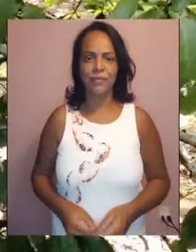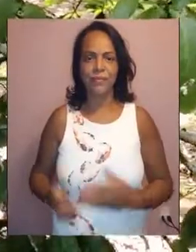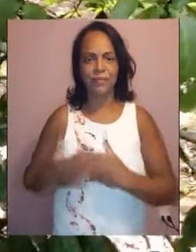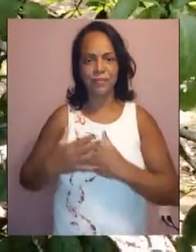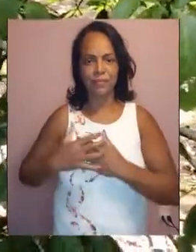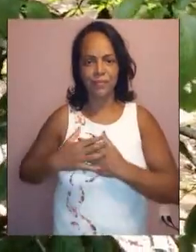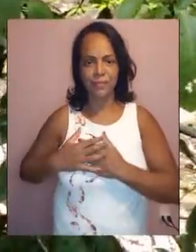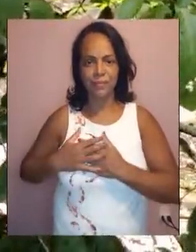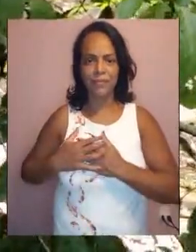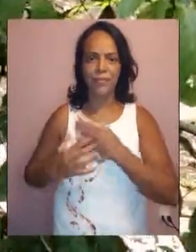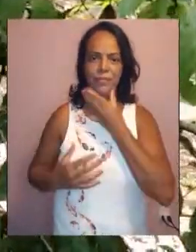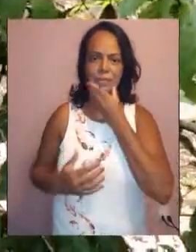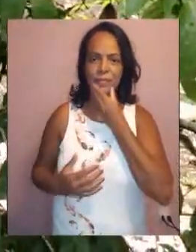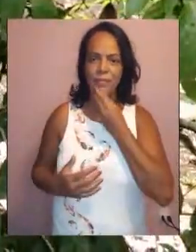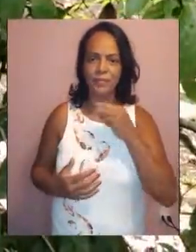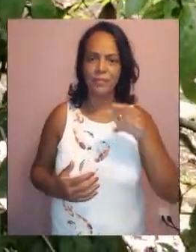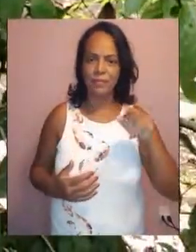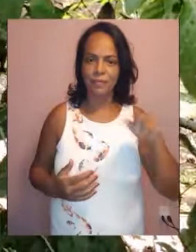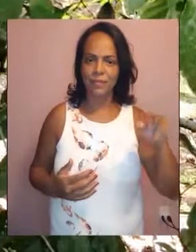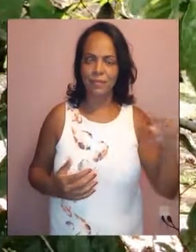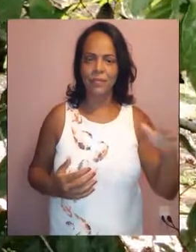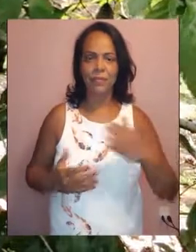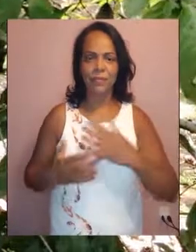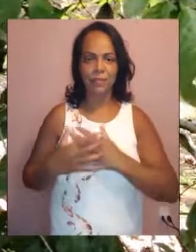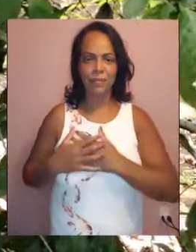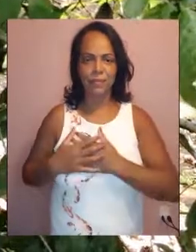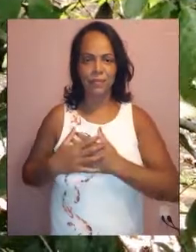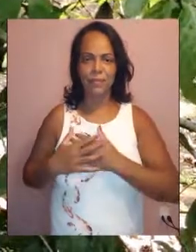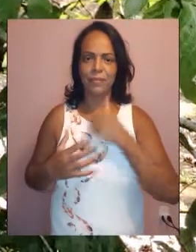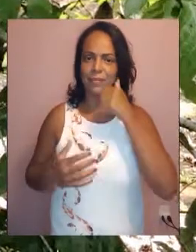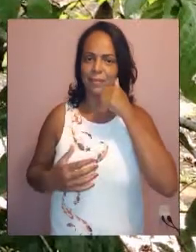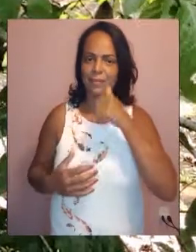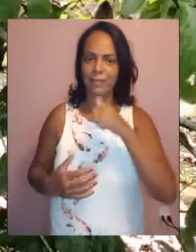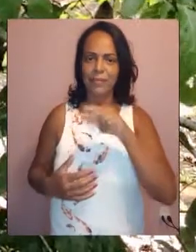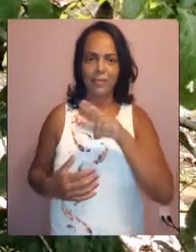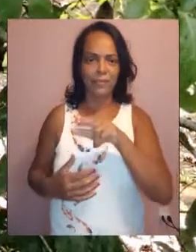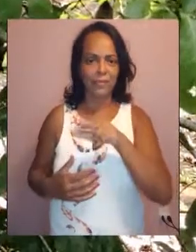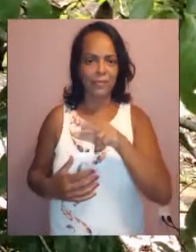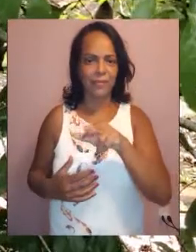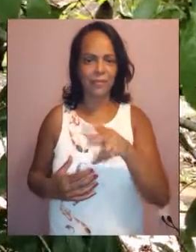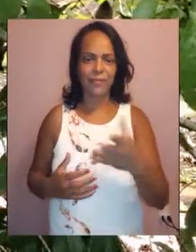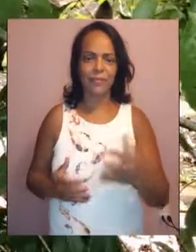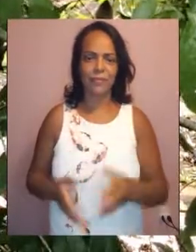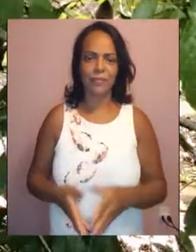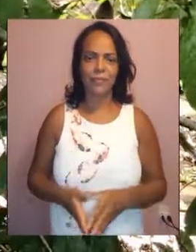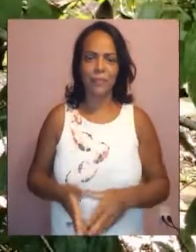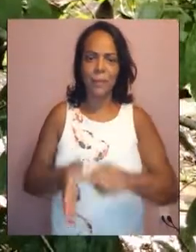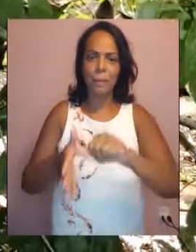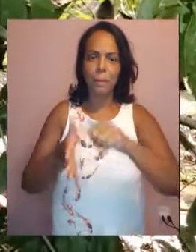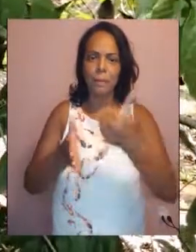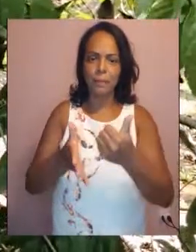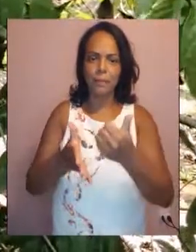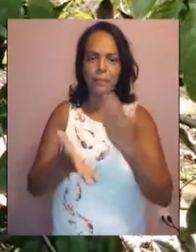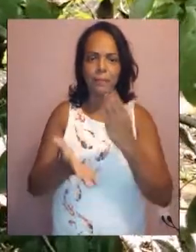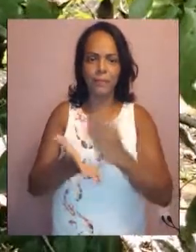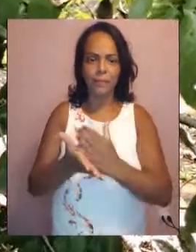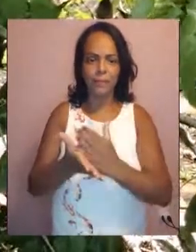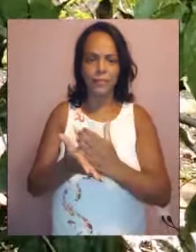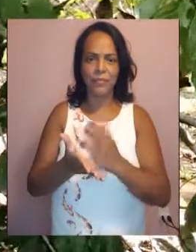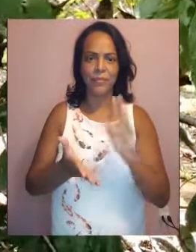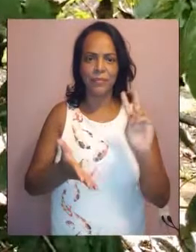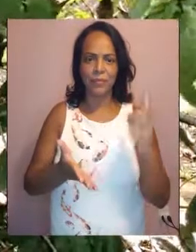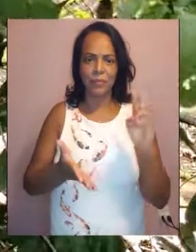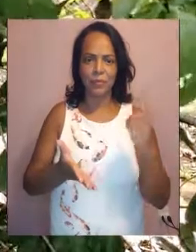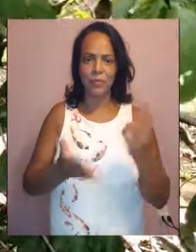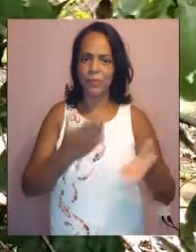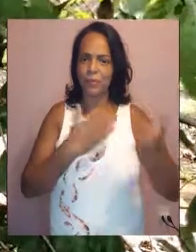Prezados irmãos e prezadíssimas irmãs, né? Então, na primeira parte, por mim